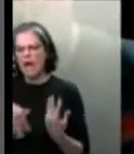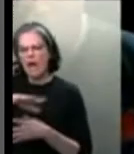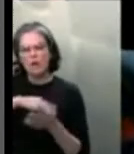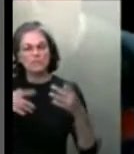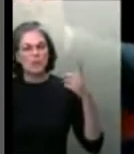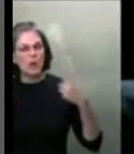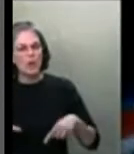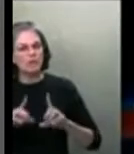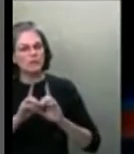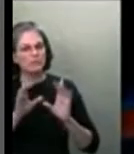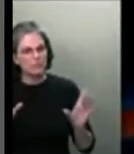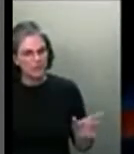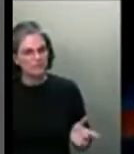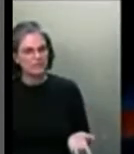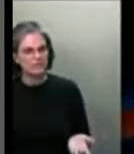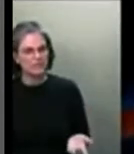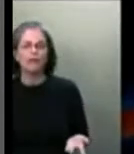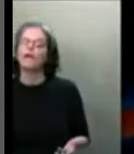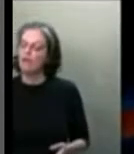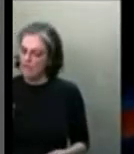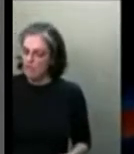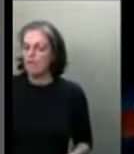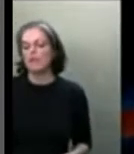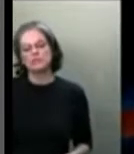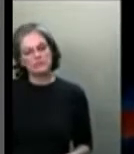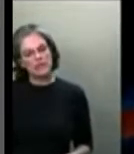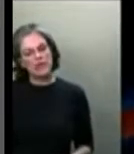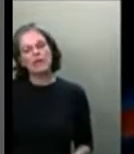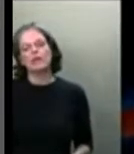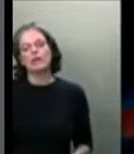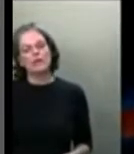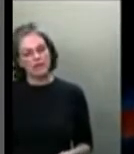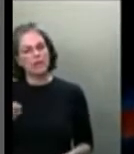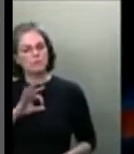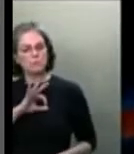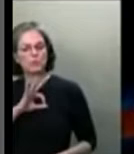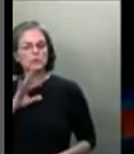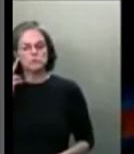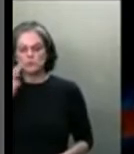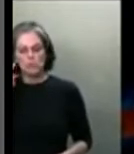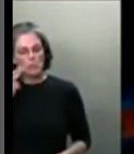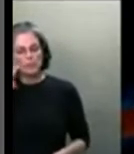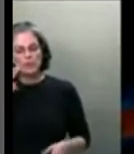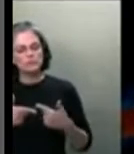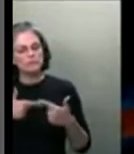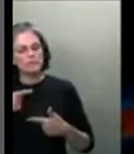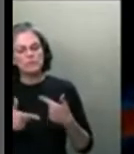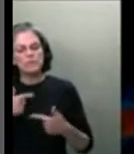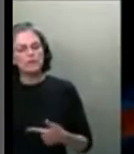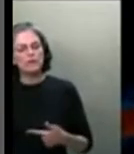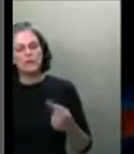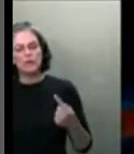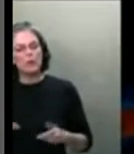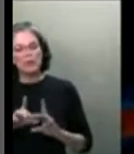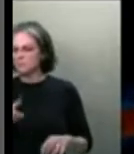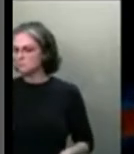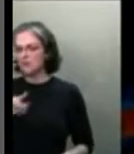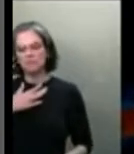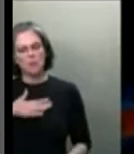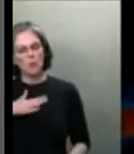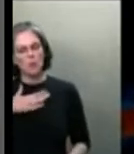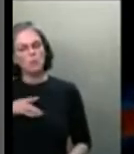a ordem democrática e o Estado de Direito, esses daí que querem destruir a ordem democrática, todo o plenário pode ficar tranquilo que eles vão